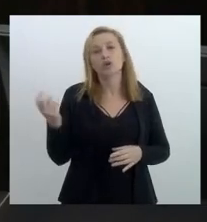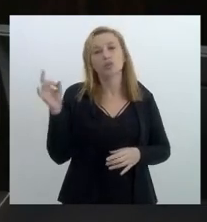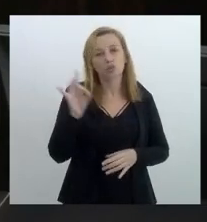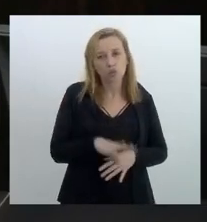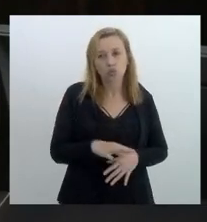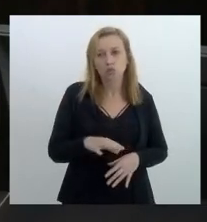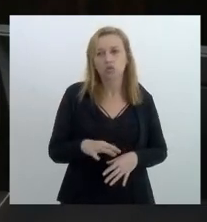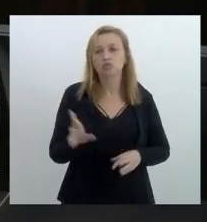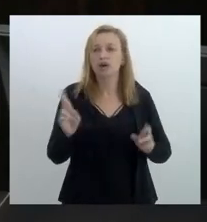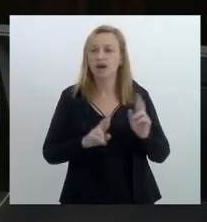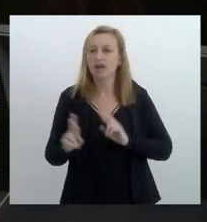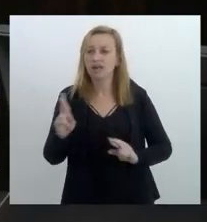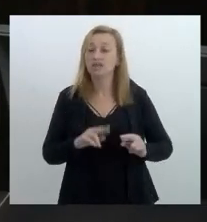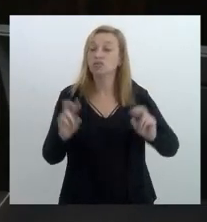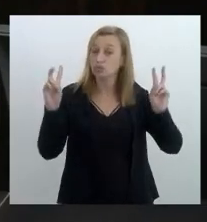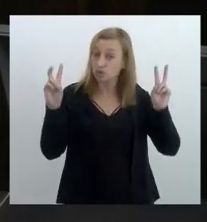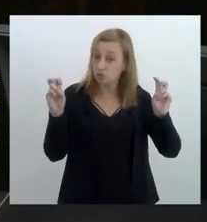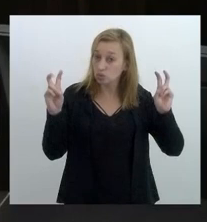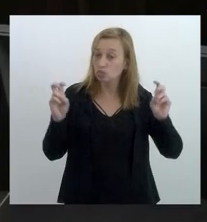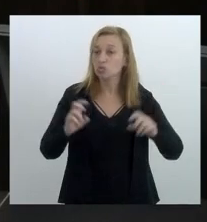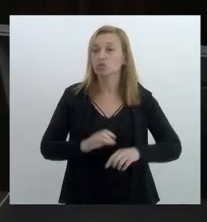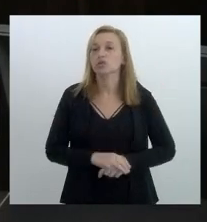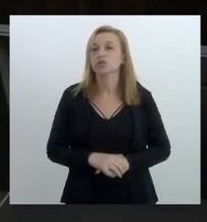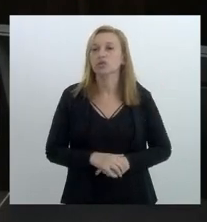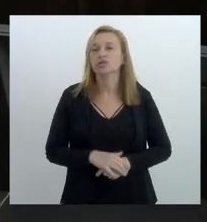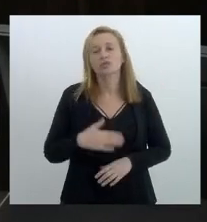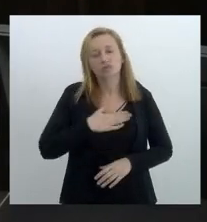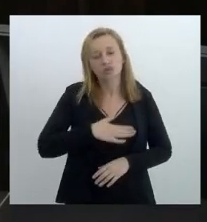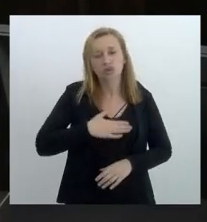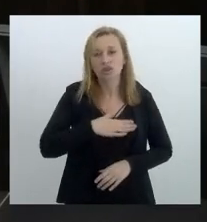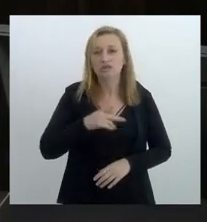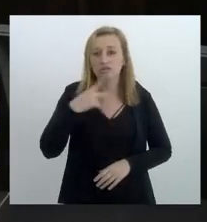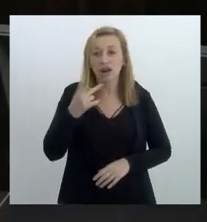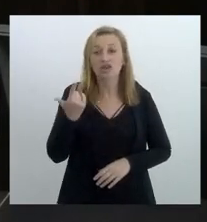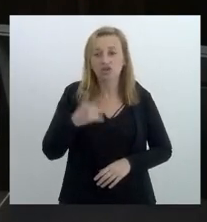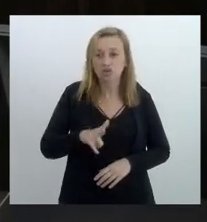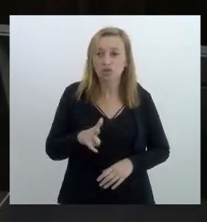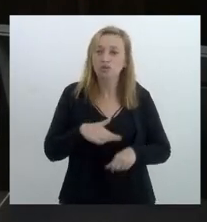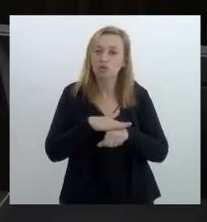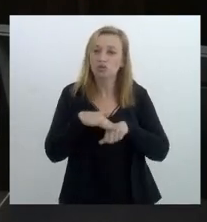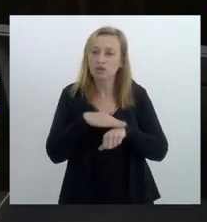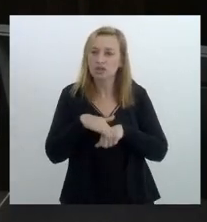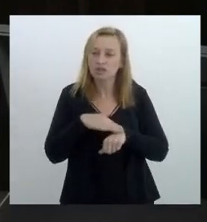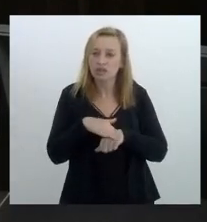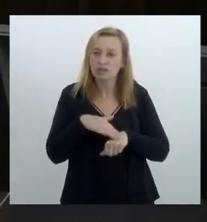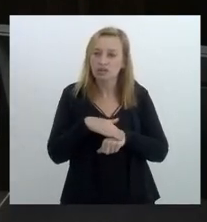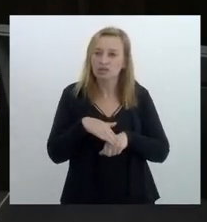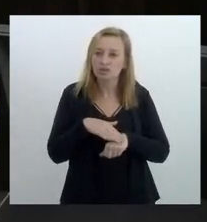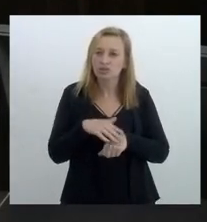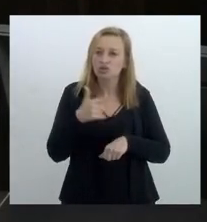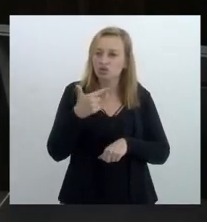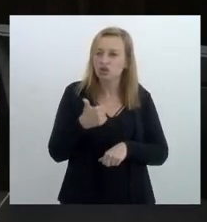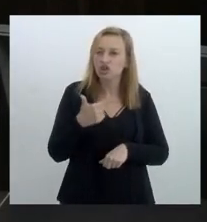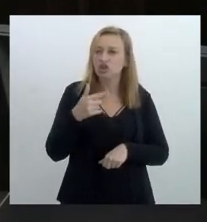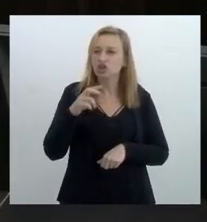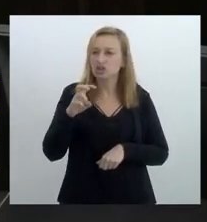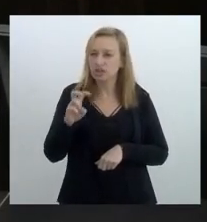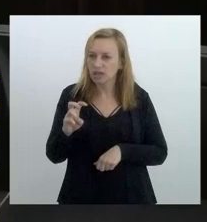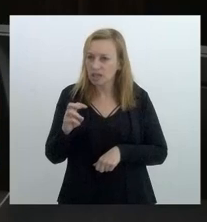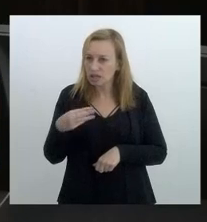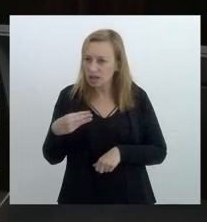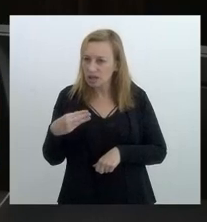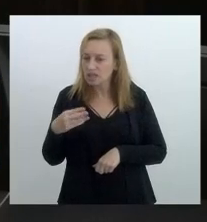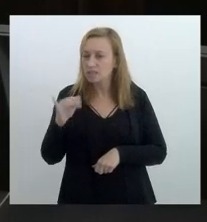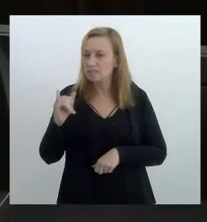último, em relação a esse assunto, gostaria de frisar novamente que nós começamos um ano com 23 bi